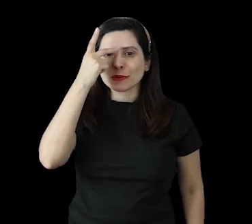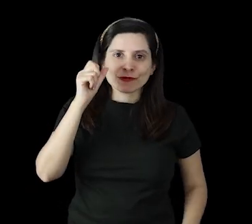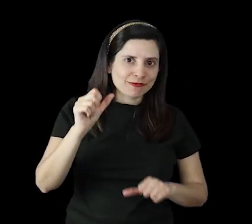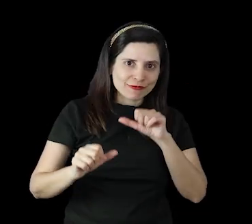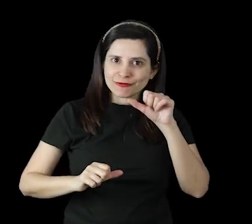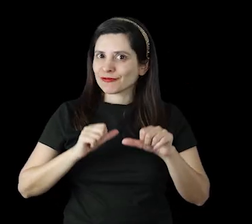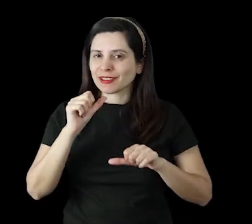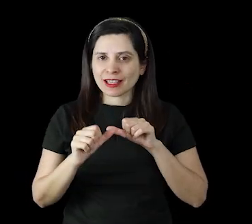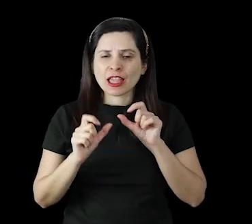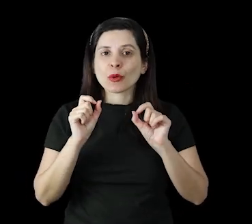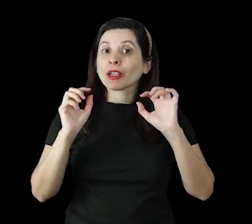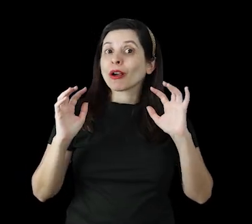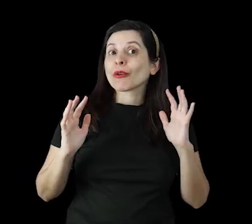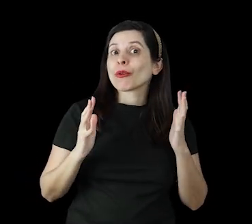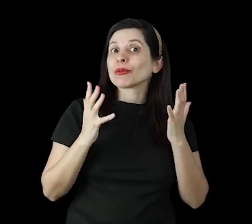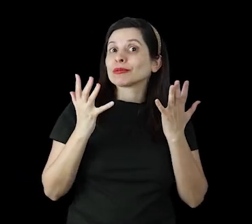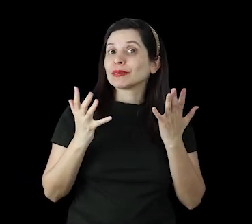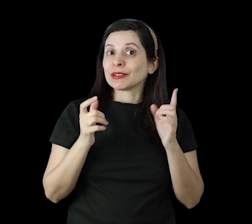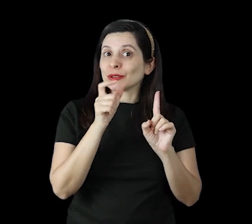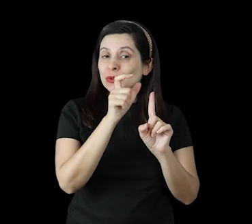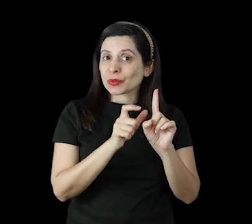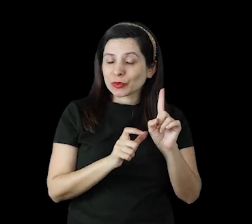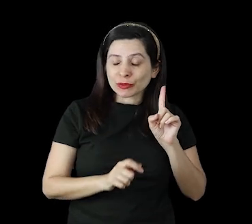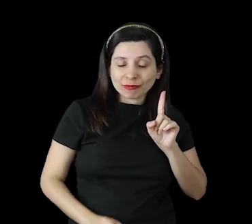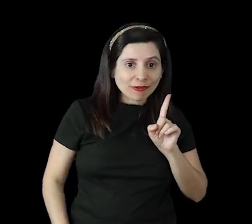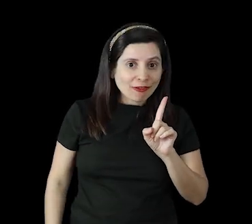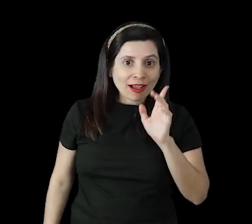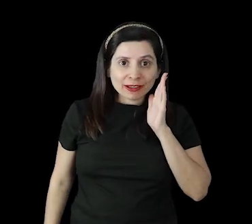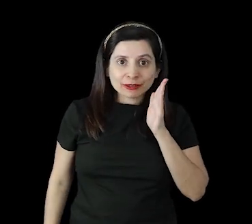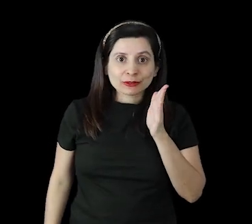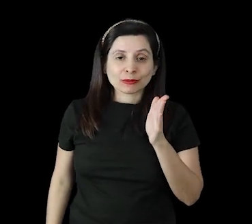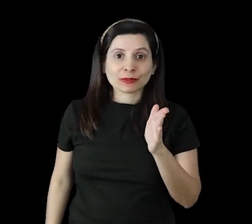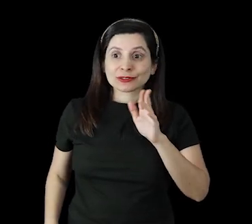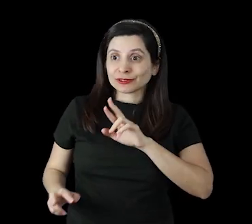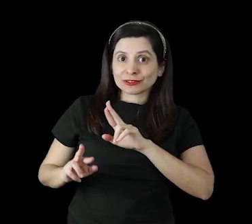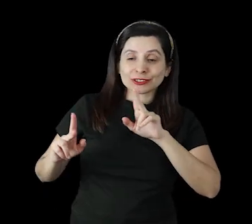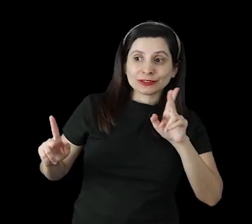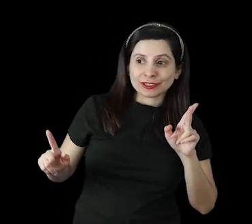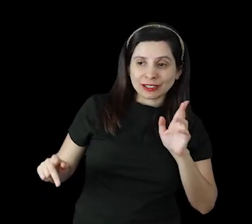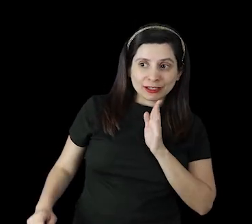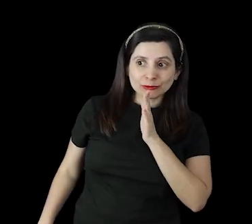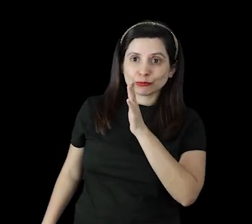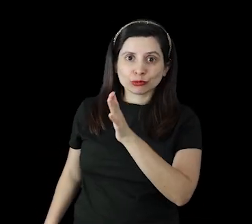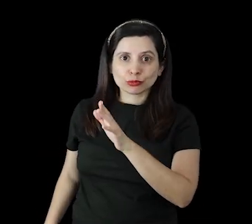é quando acontece algo e o personagem vai numa direção oposta ou